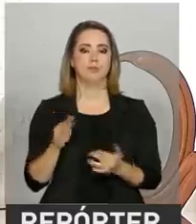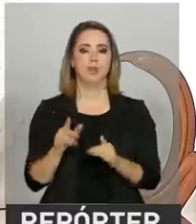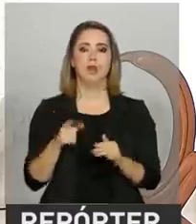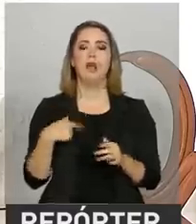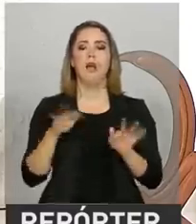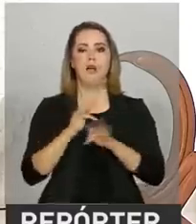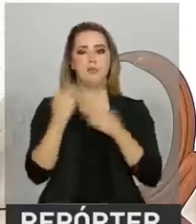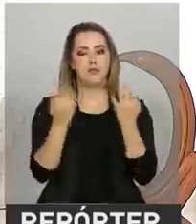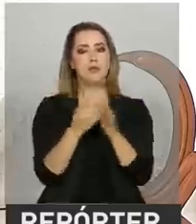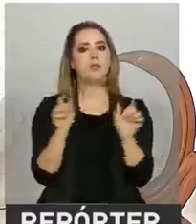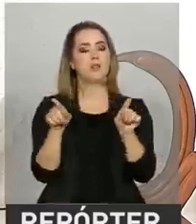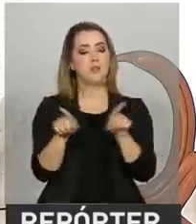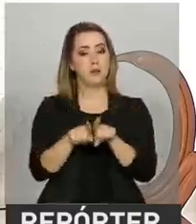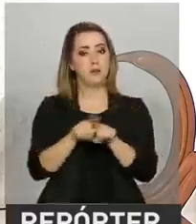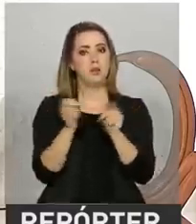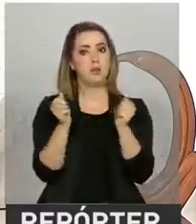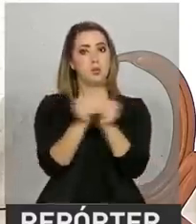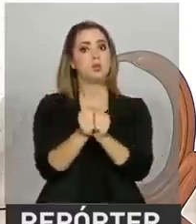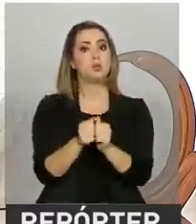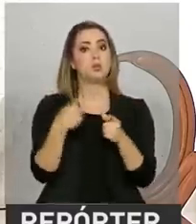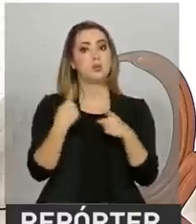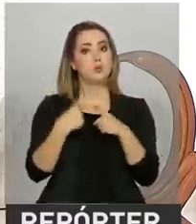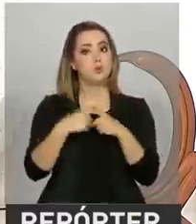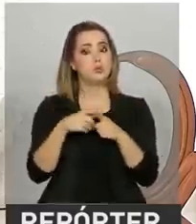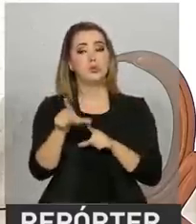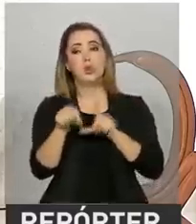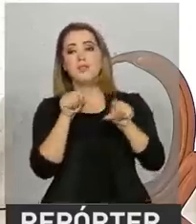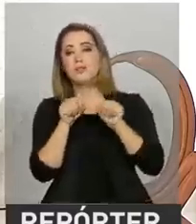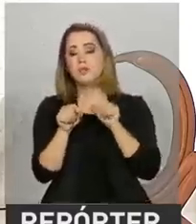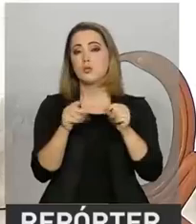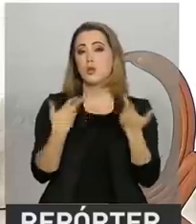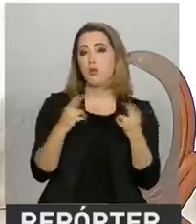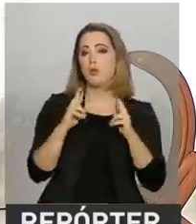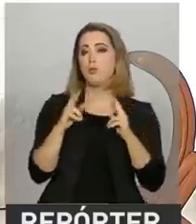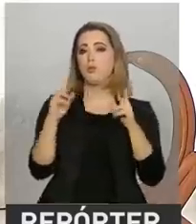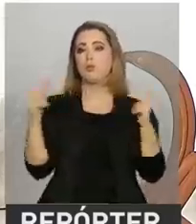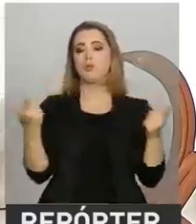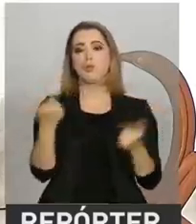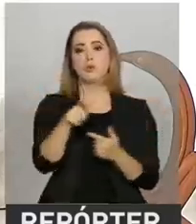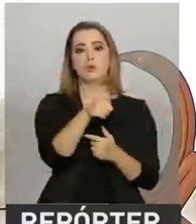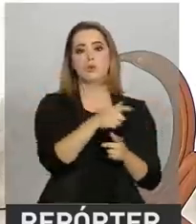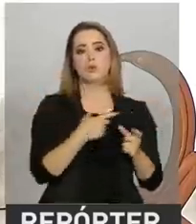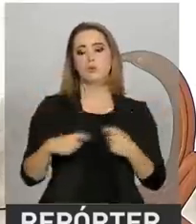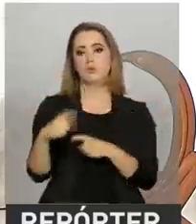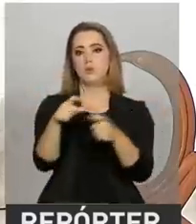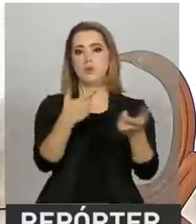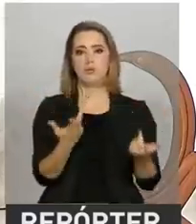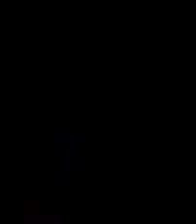tem que estar envolvida nessa decisão Em função das opções que De repente pode ter fora da região dele de faculdades de universidades né